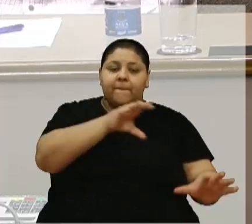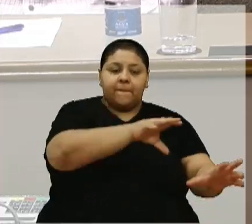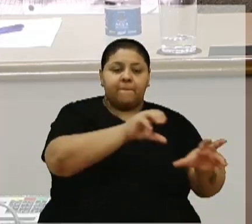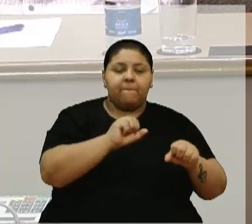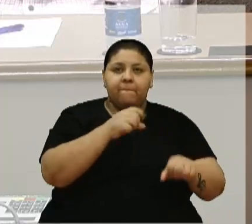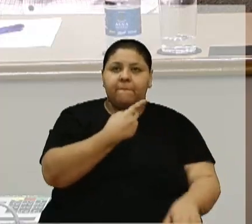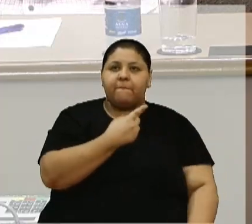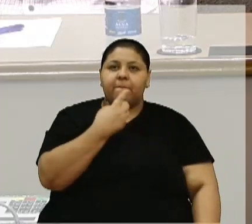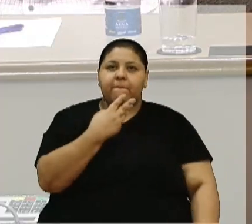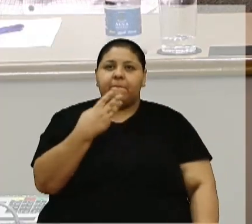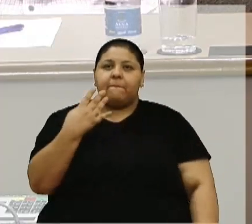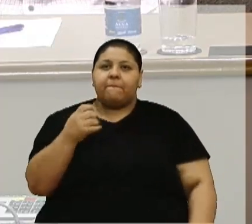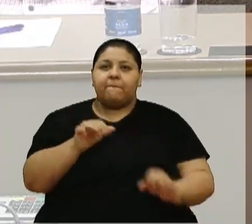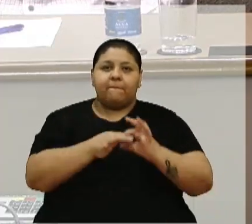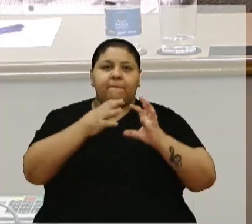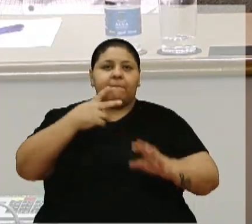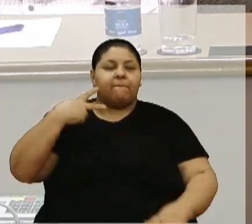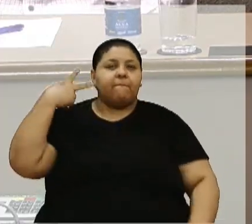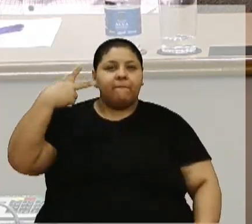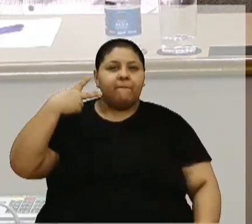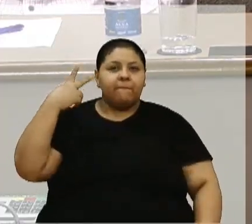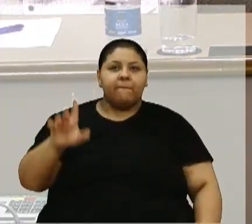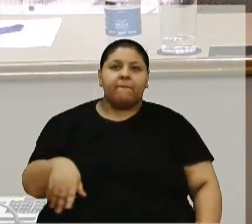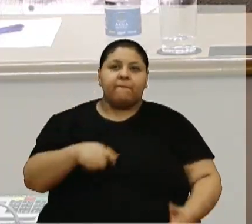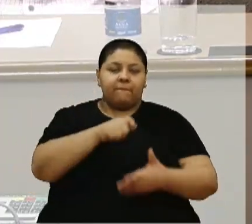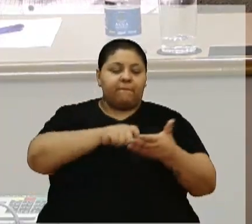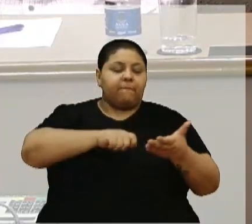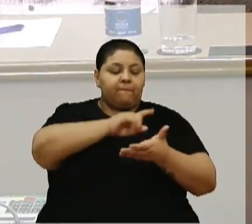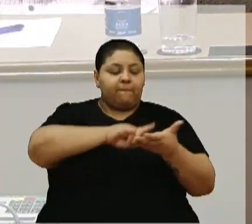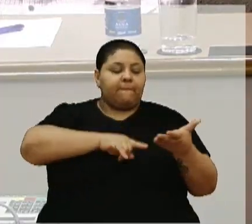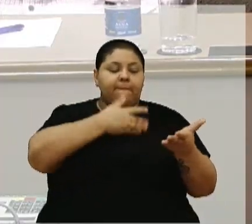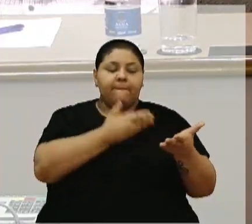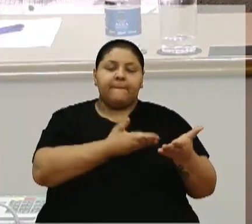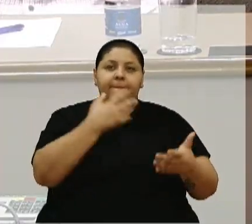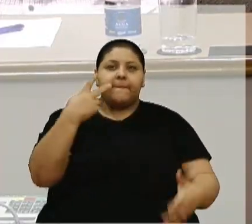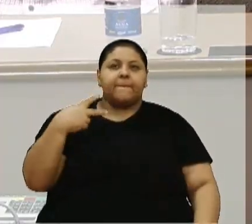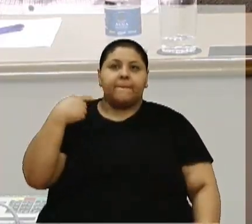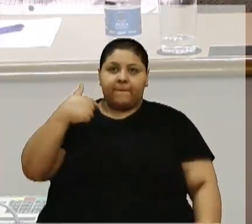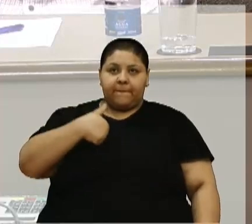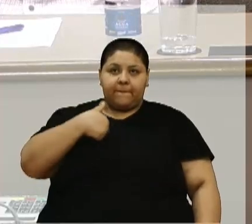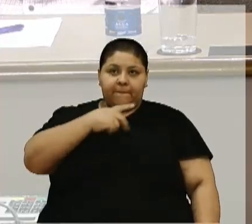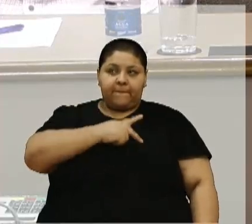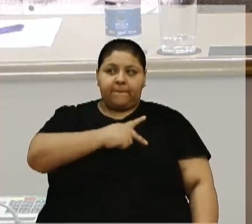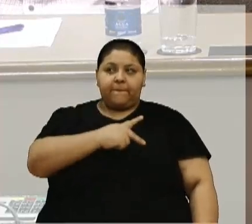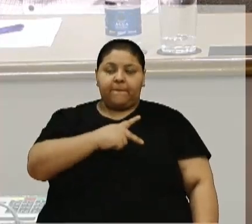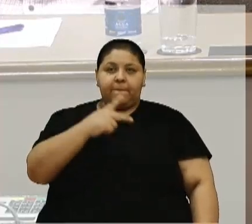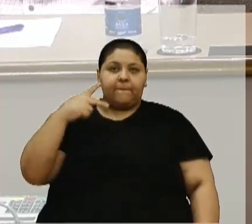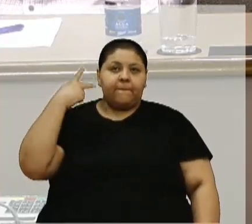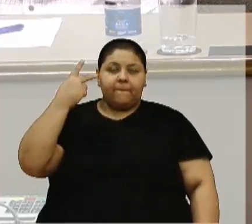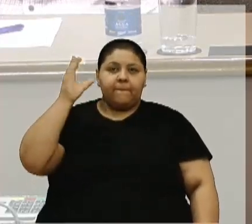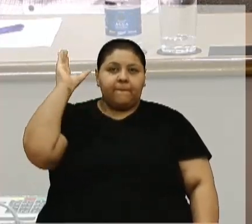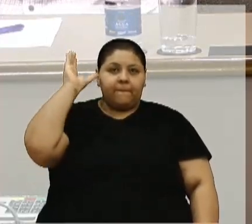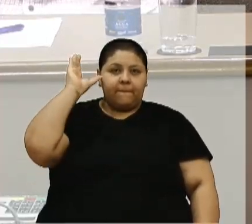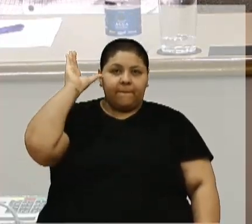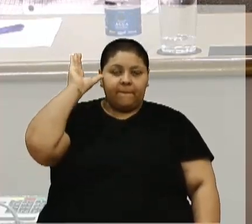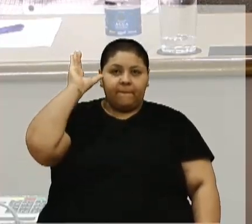e 134 da emancipação política. Assim, nesse parecer, eu, presidente e relator,